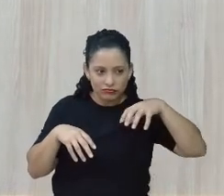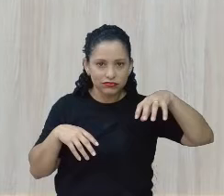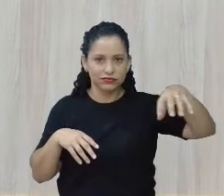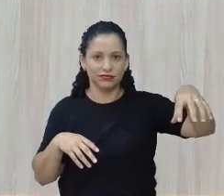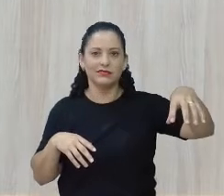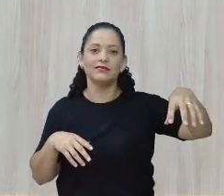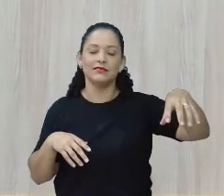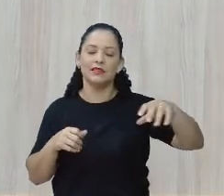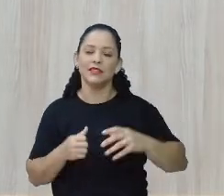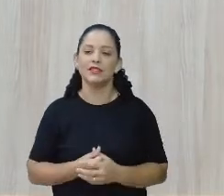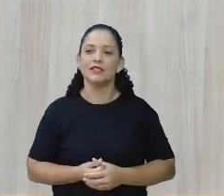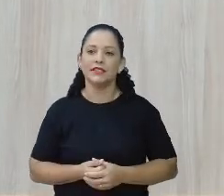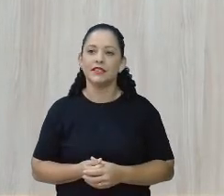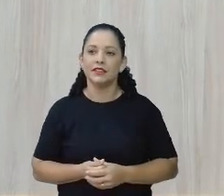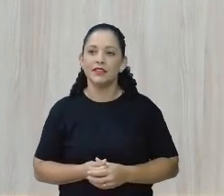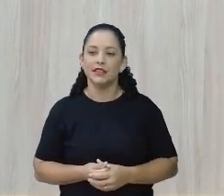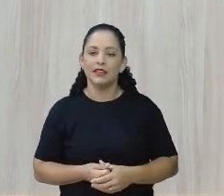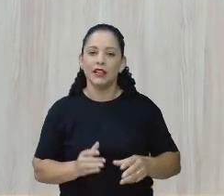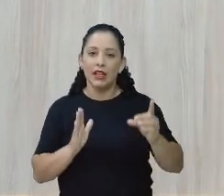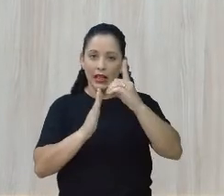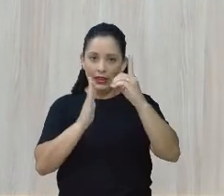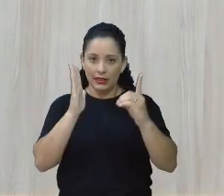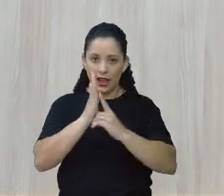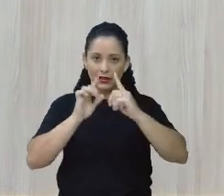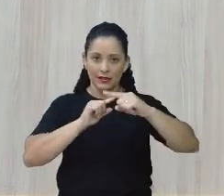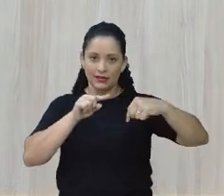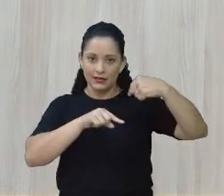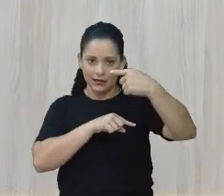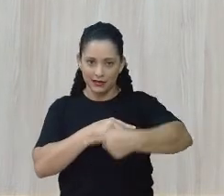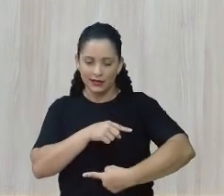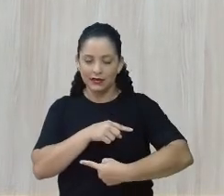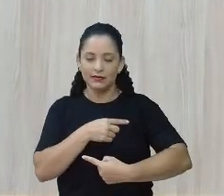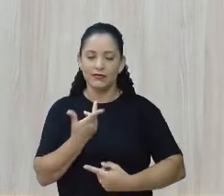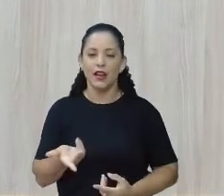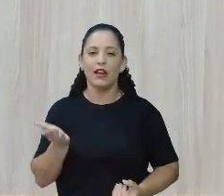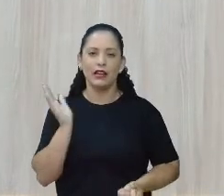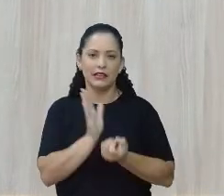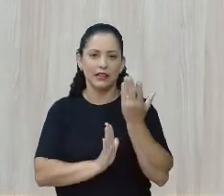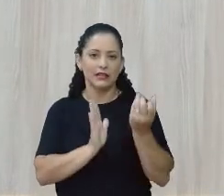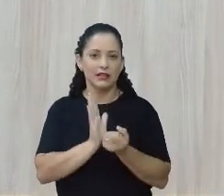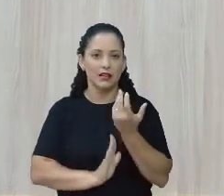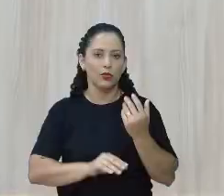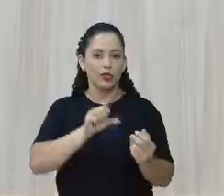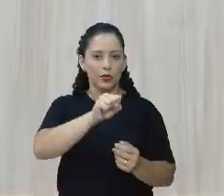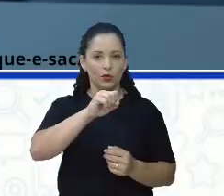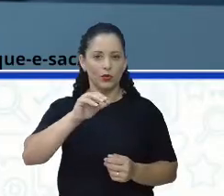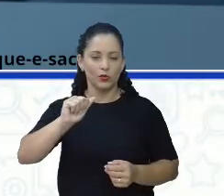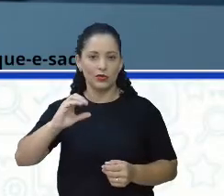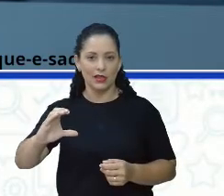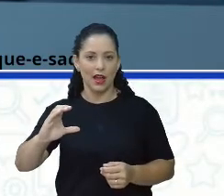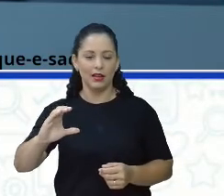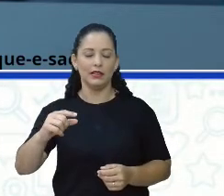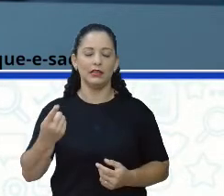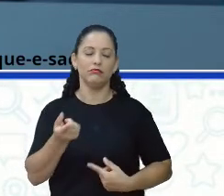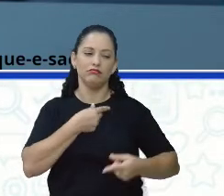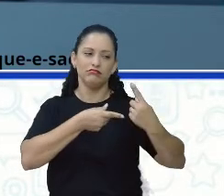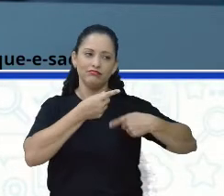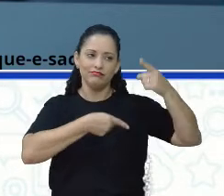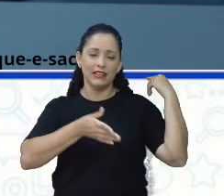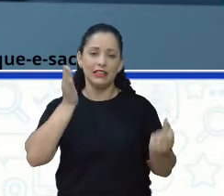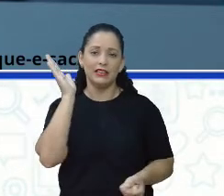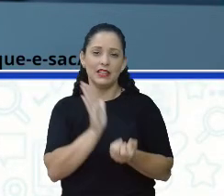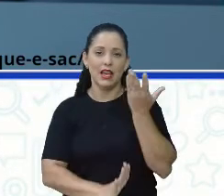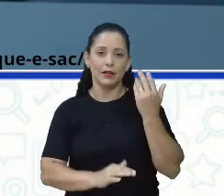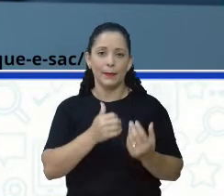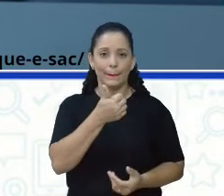Vamos continuar. Na década seguinte, então a gente sabe que o SAC surgiu lá na década de 60, lá na Inglaterra. Perceba como